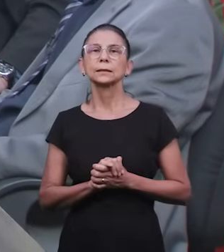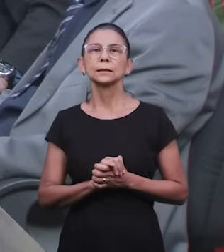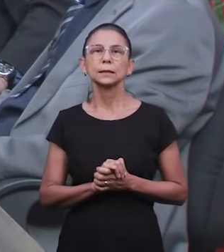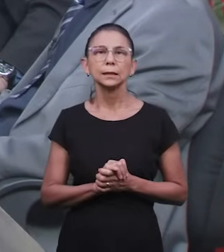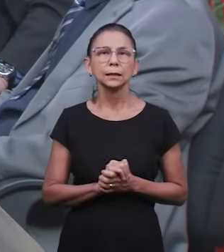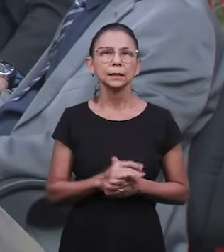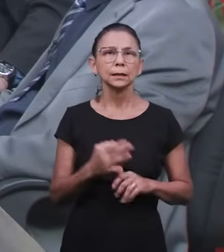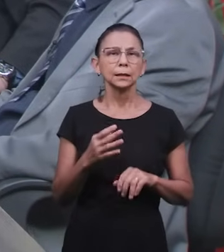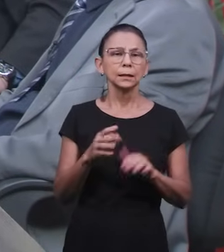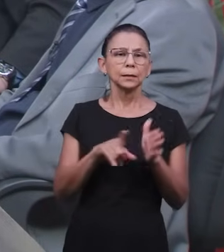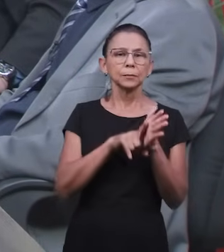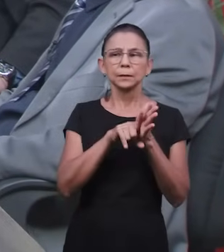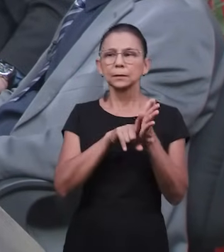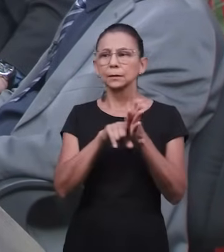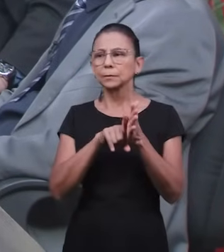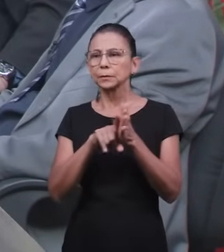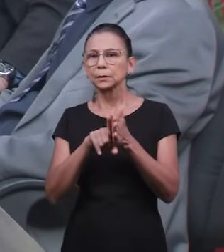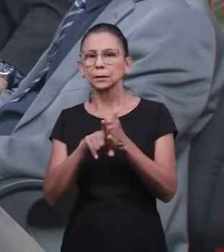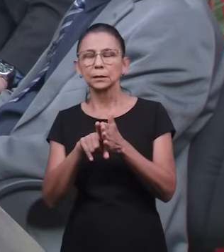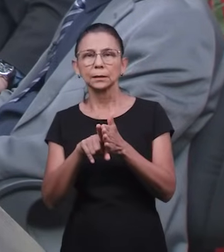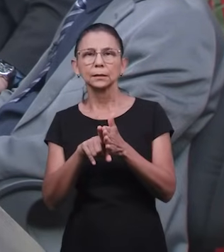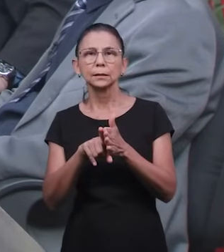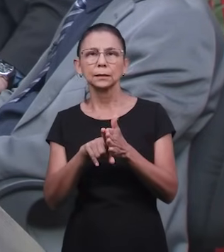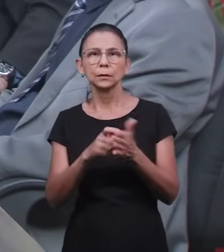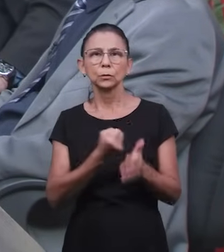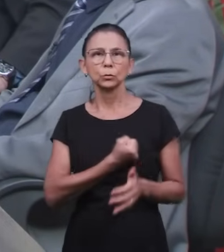elas encontram o número, elas não